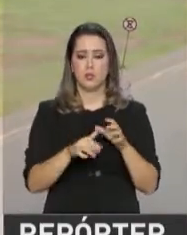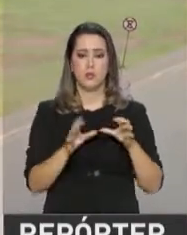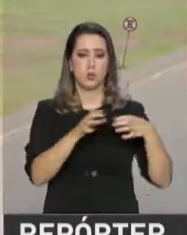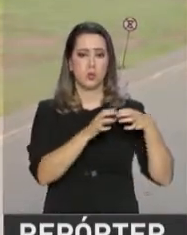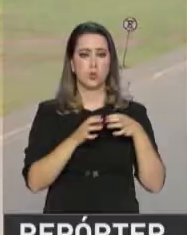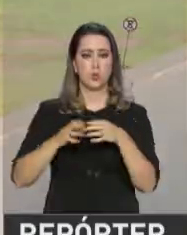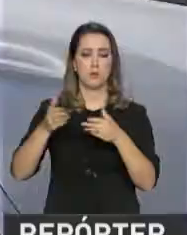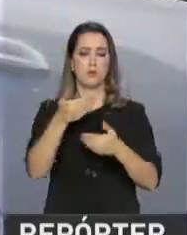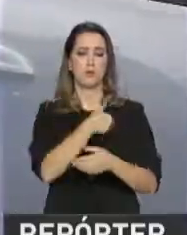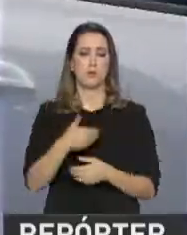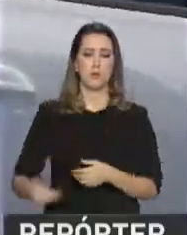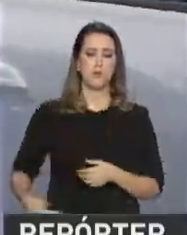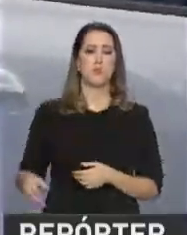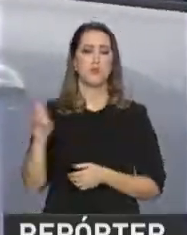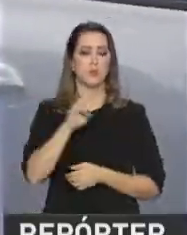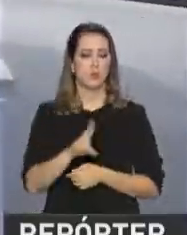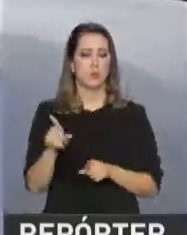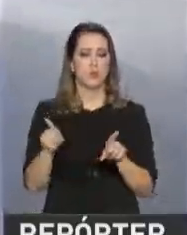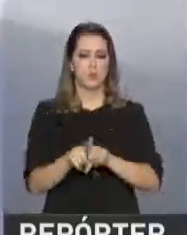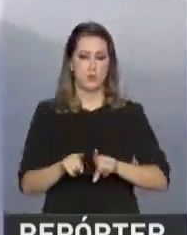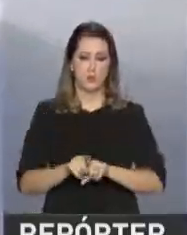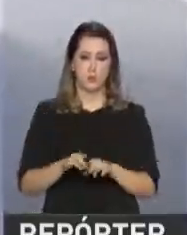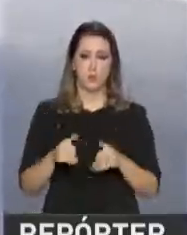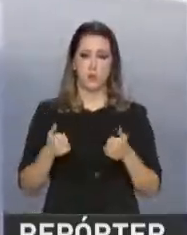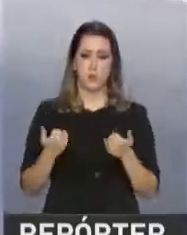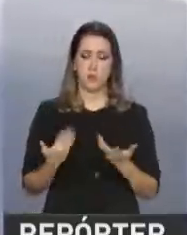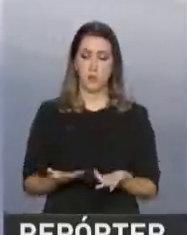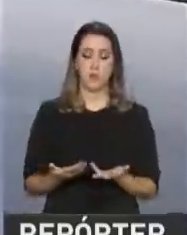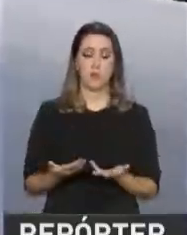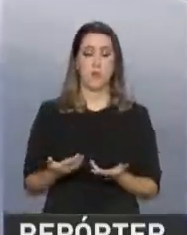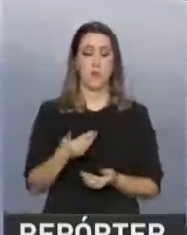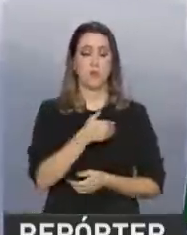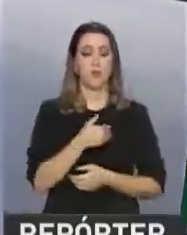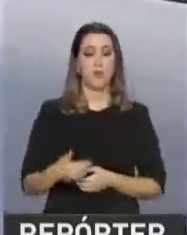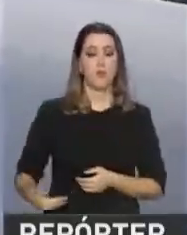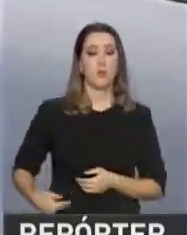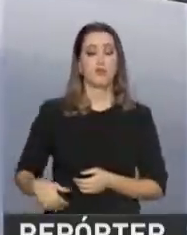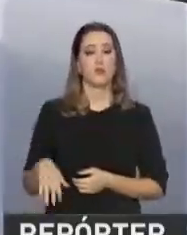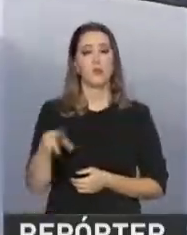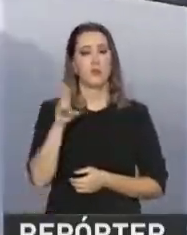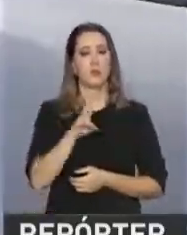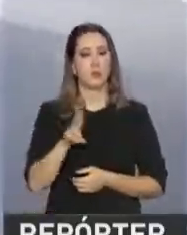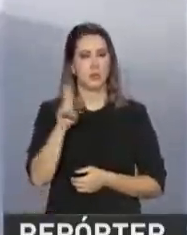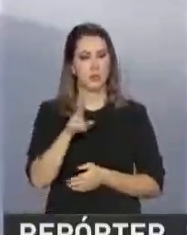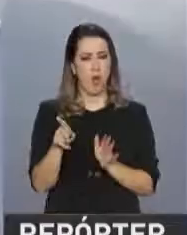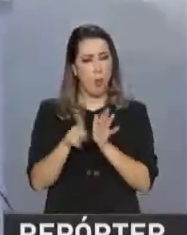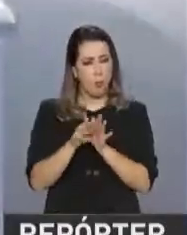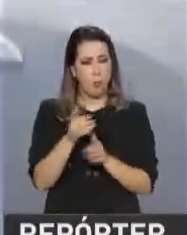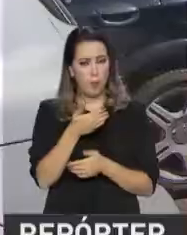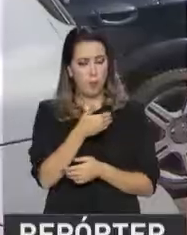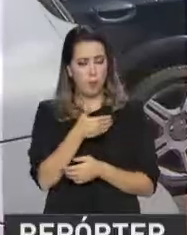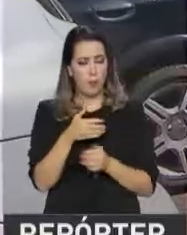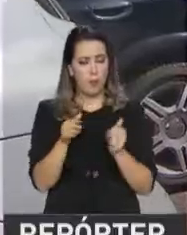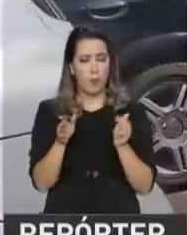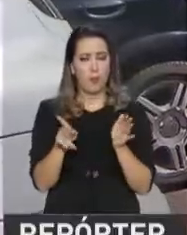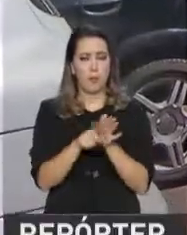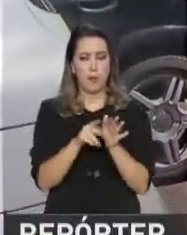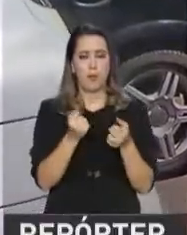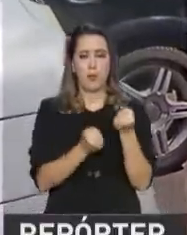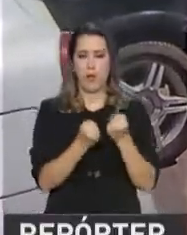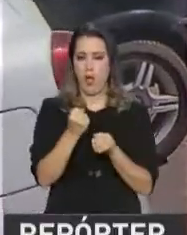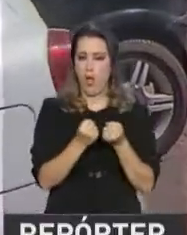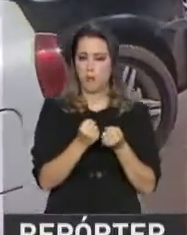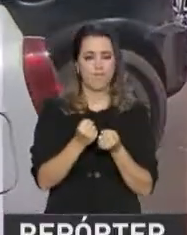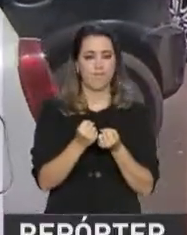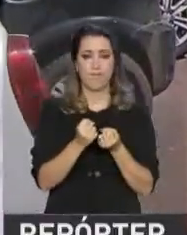a usar o serviço. Com a adoção do TaxGov, o governo vai deixar de usar sua própria frota gradualmente. A previsão